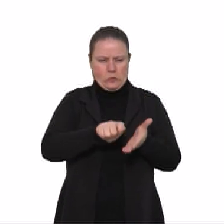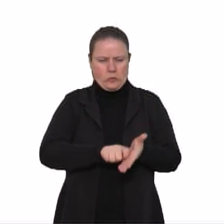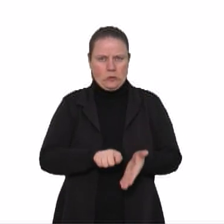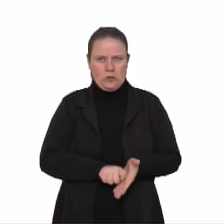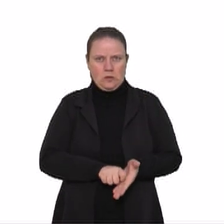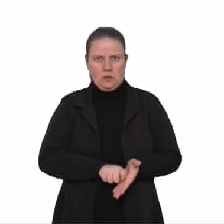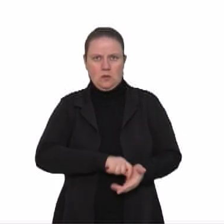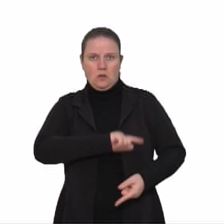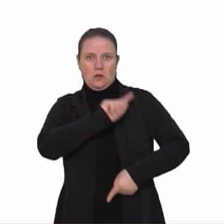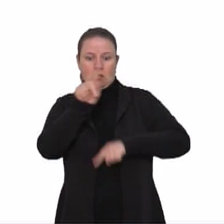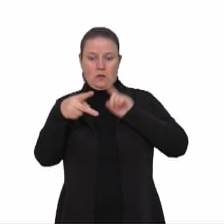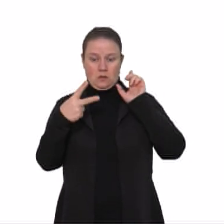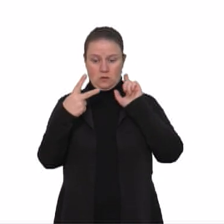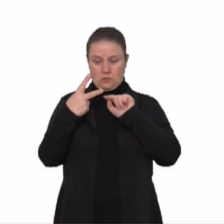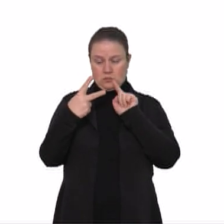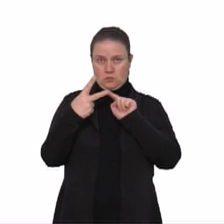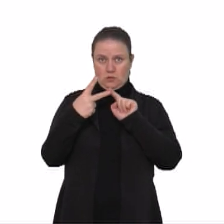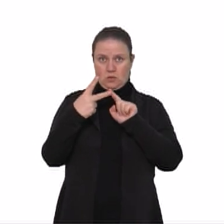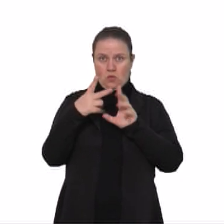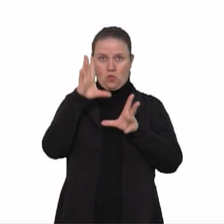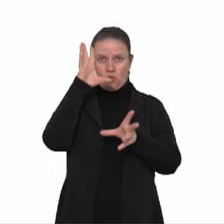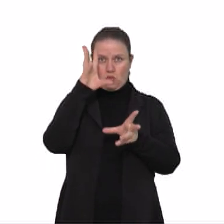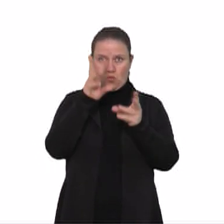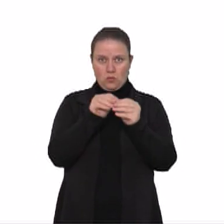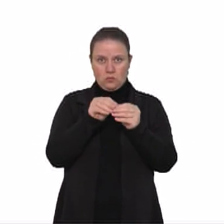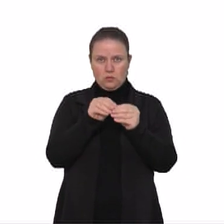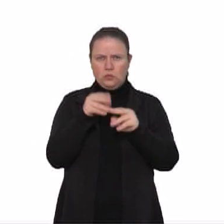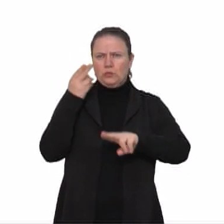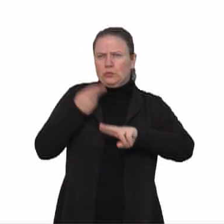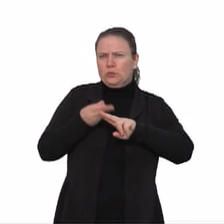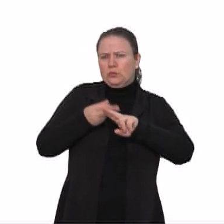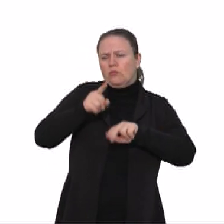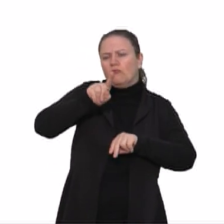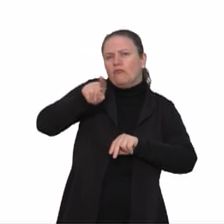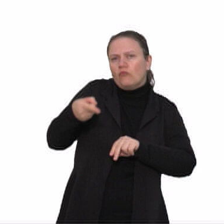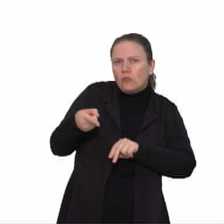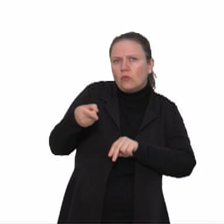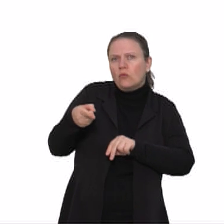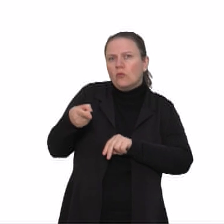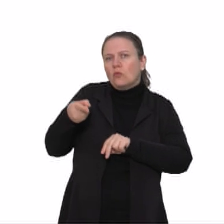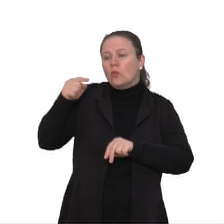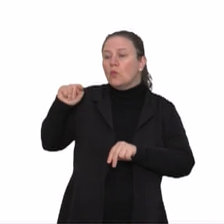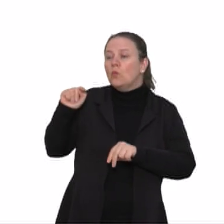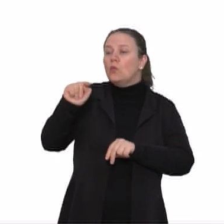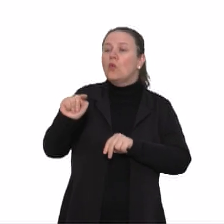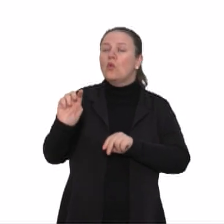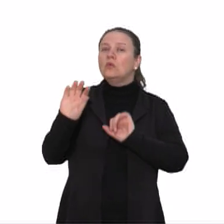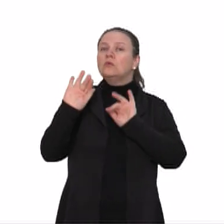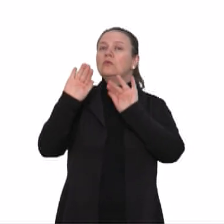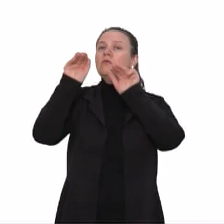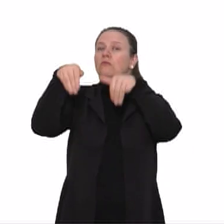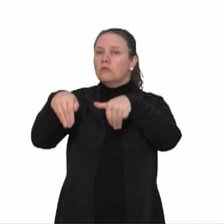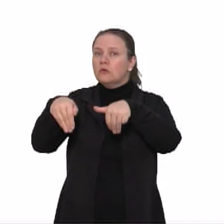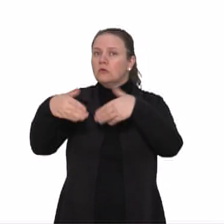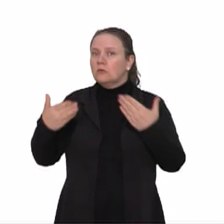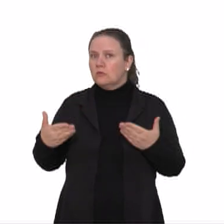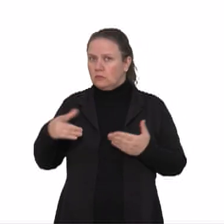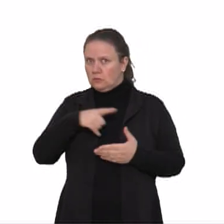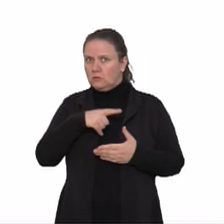uma revisão. Você usou as vírgulas ali, você usou o ponto final,